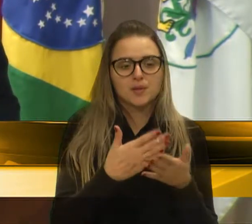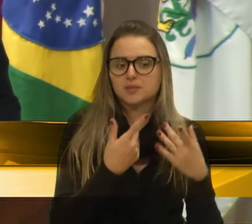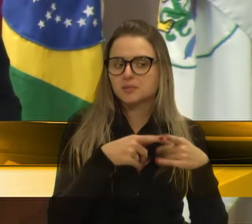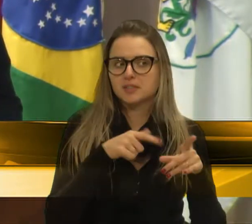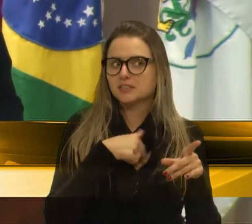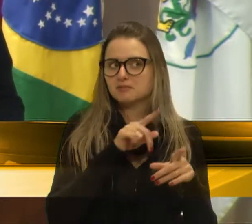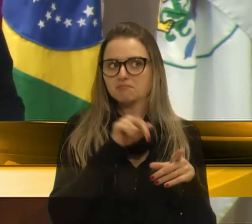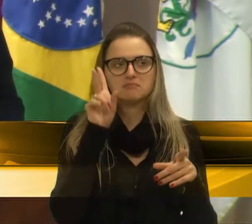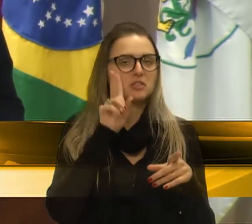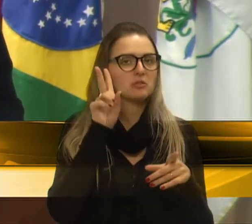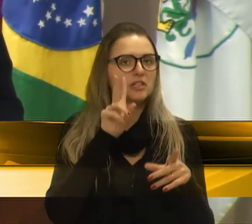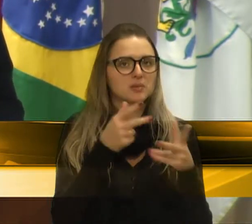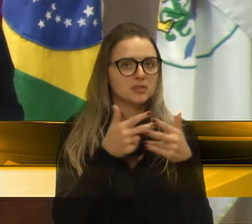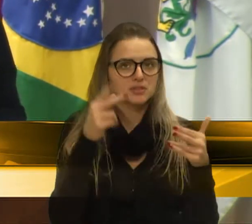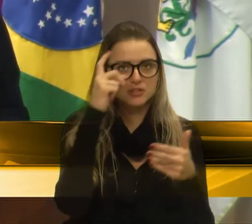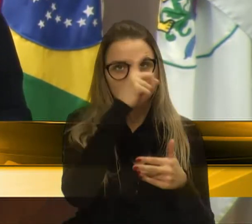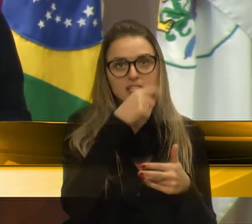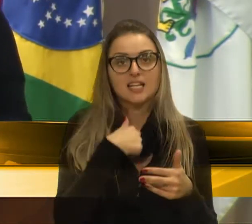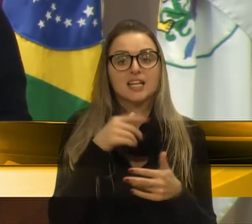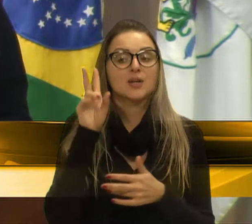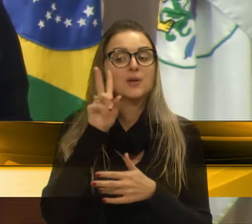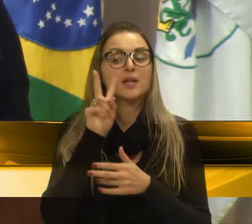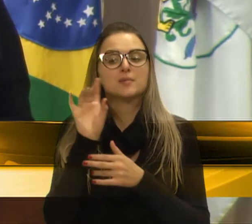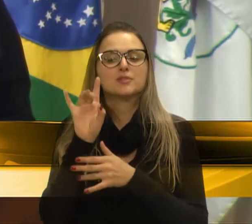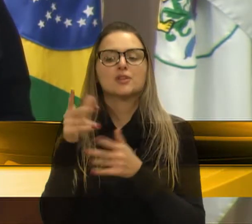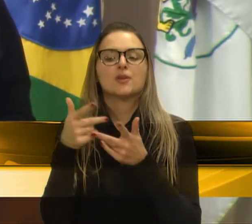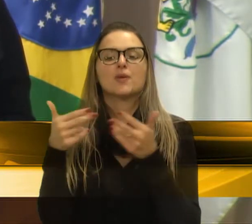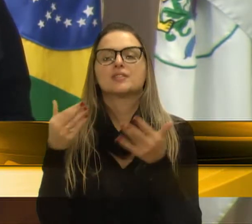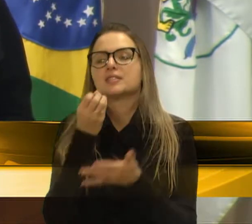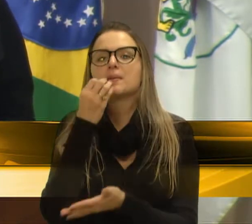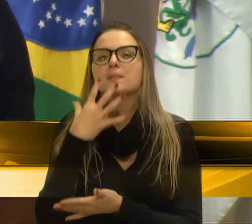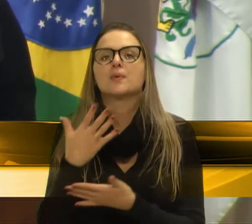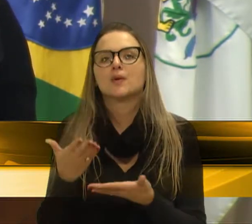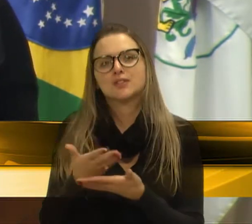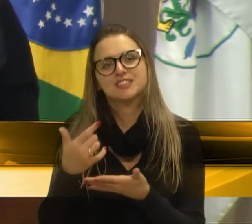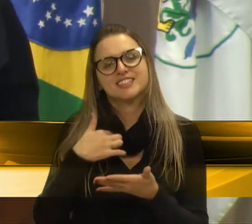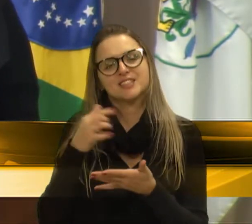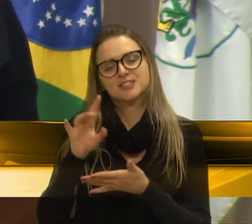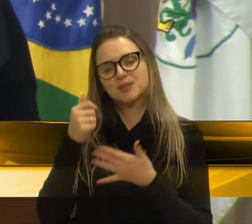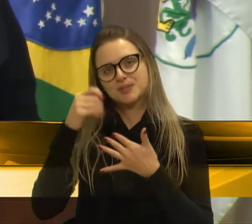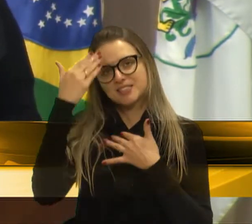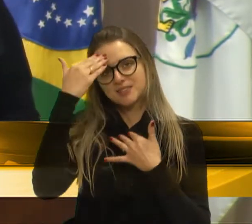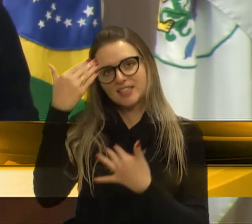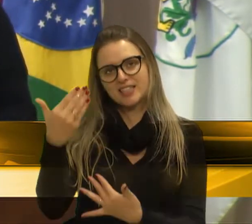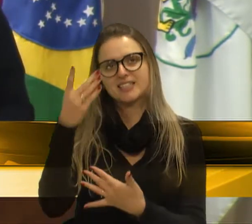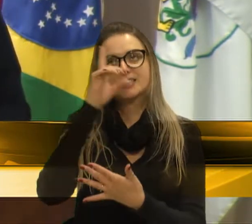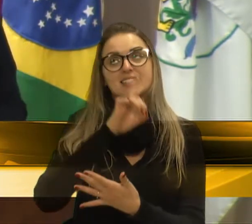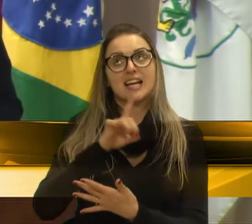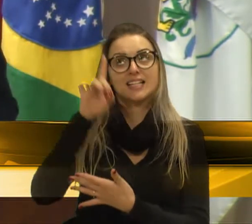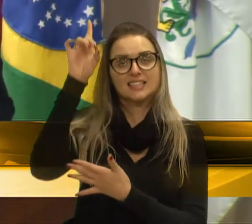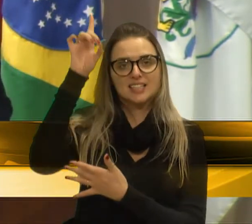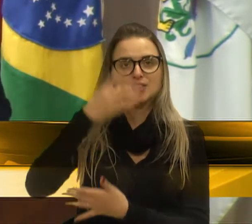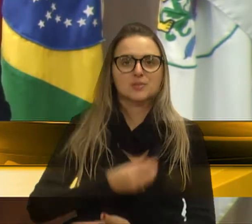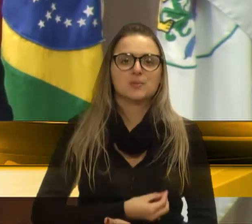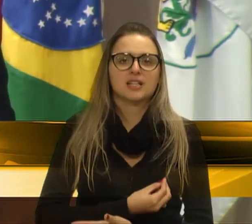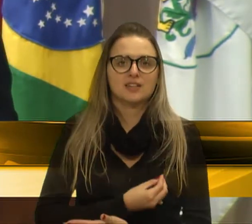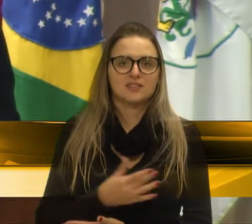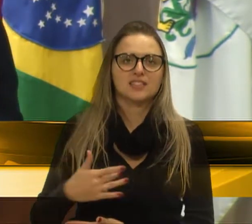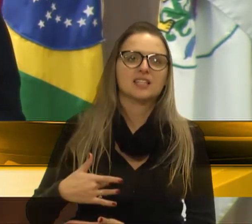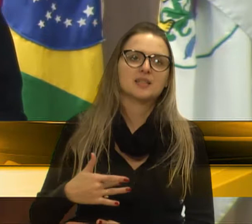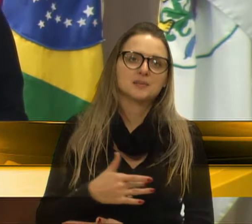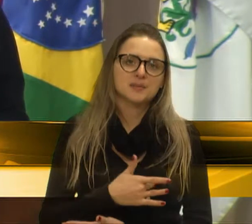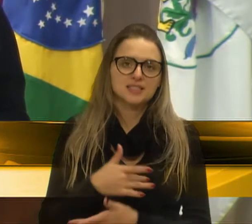momentos difíceis, eu só lembro de coisas boas. Então, eu só tenho que agradecer. Agradecer a Deus pela vida e pela saúde